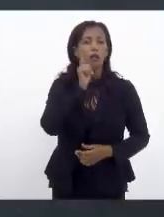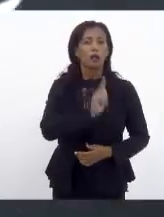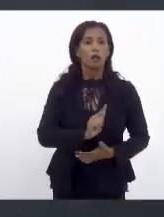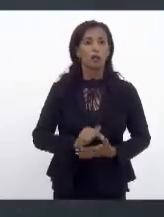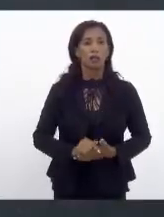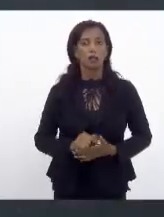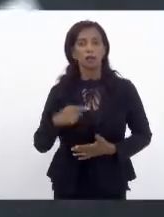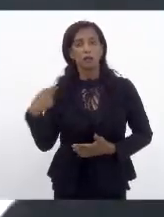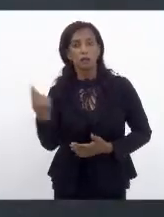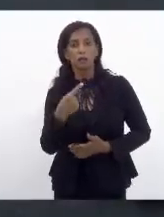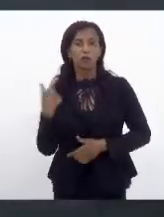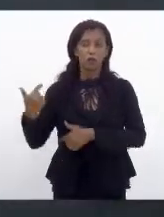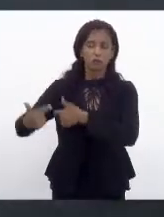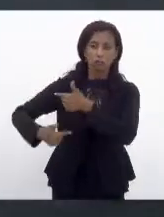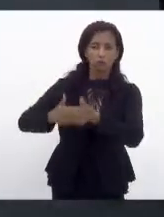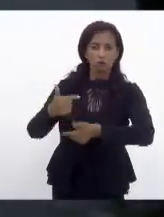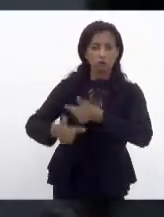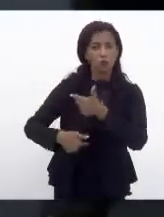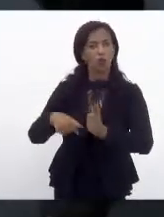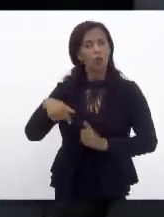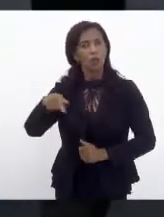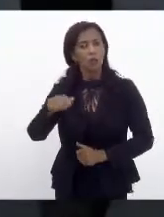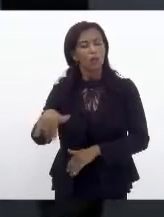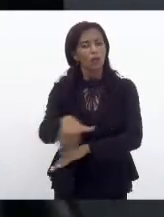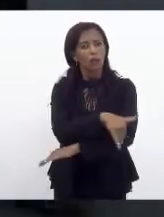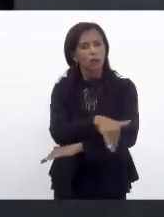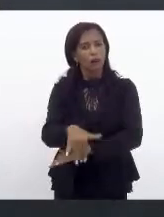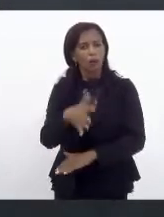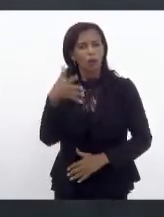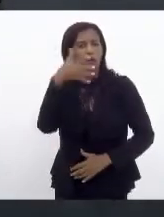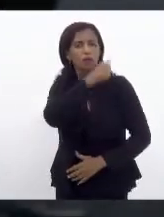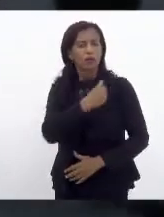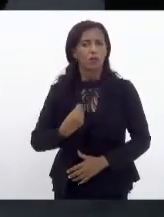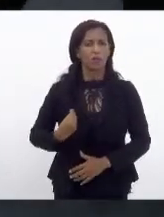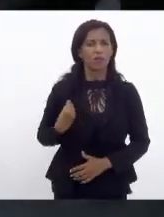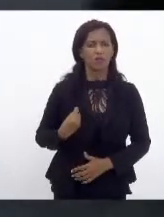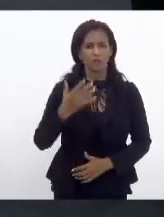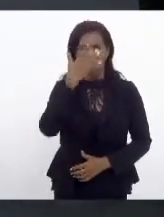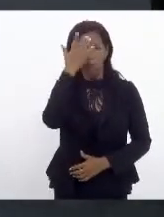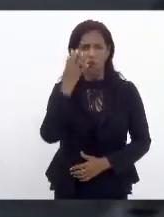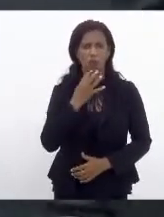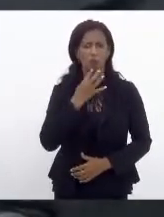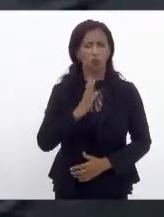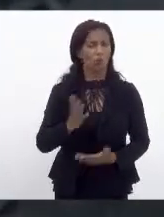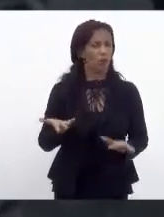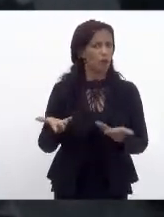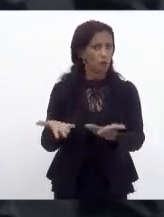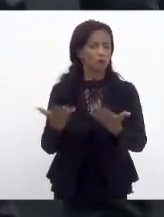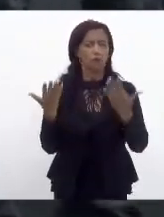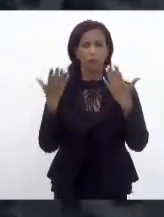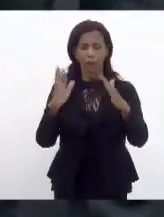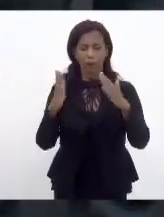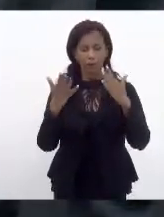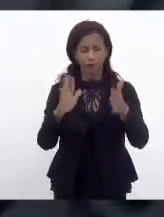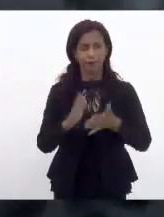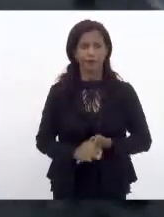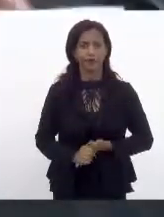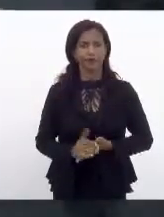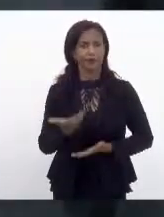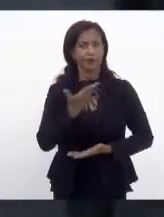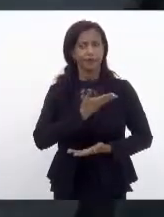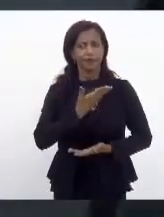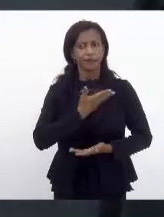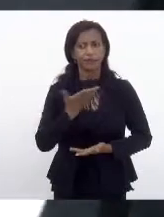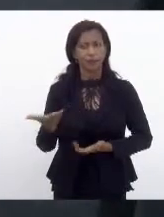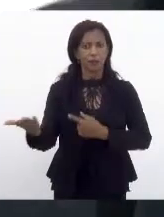ganha são esses guerreiros que vão às ruas salvar vidas, tia Ju, de quem eles nem conhecem. Então, parabéns, né, aos meus